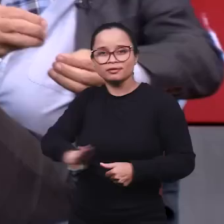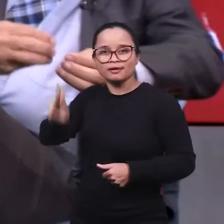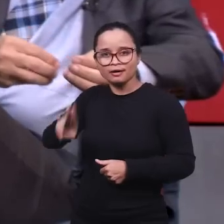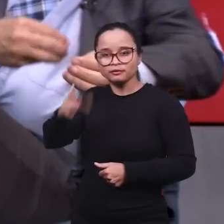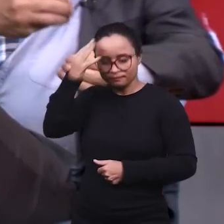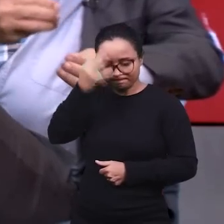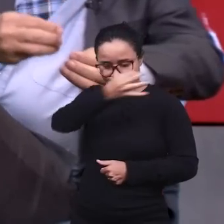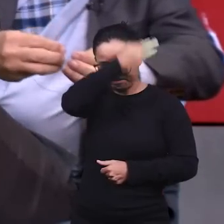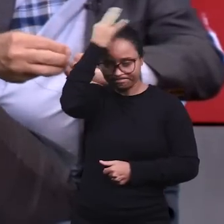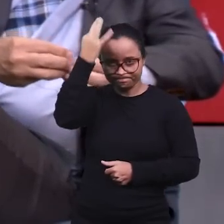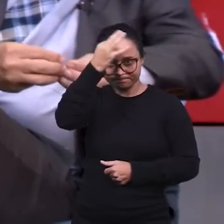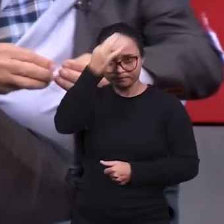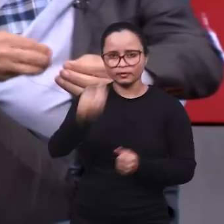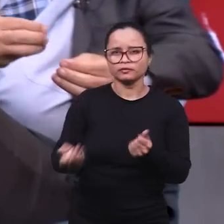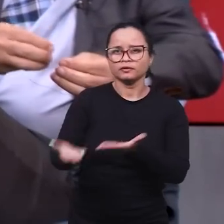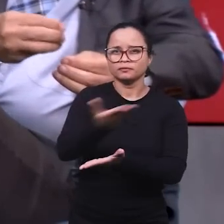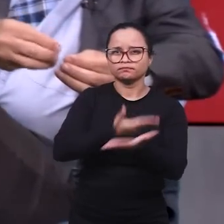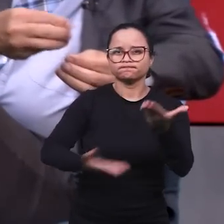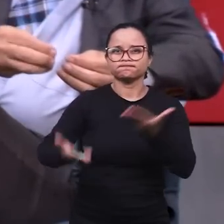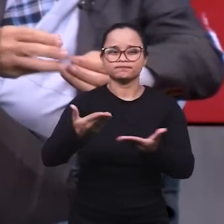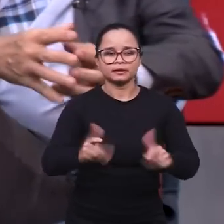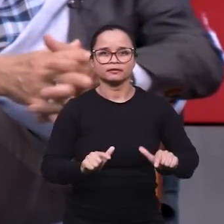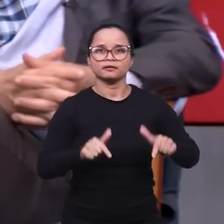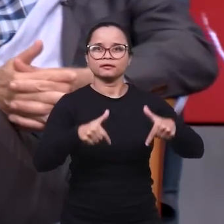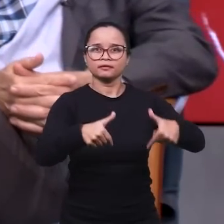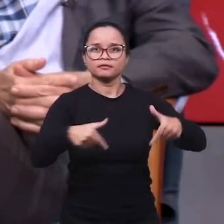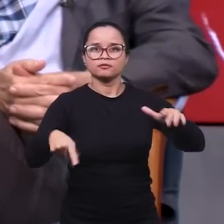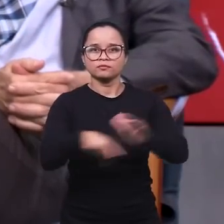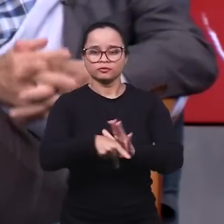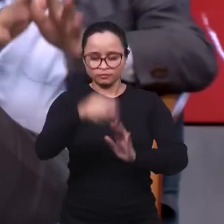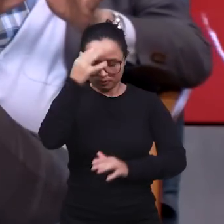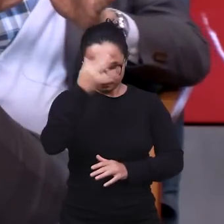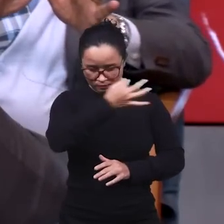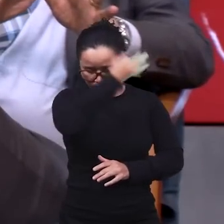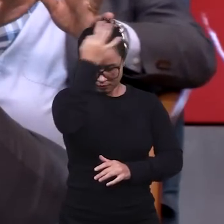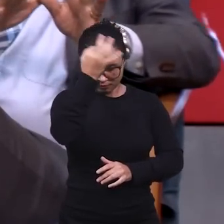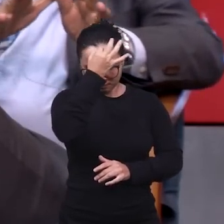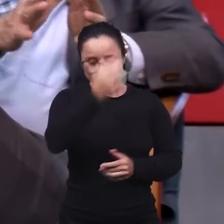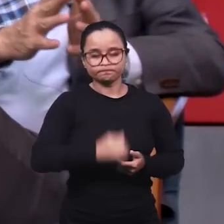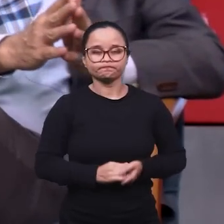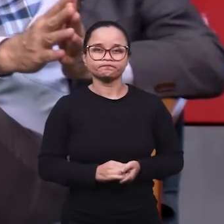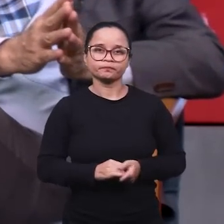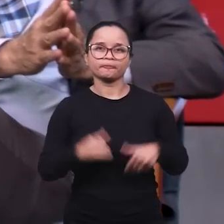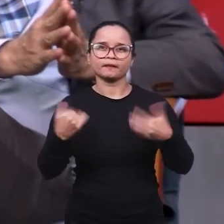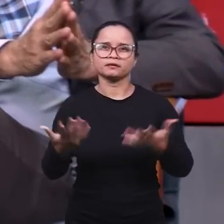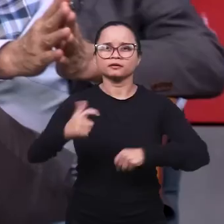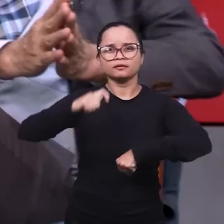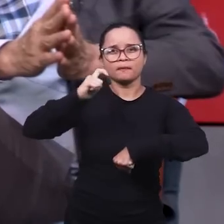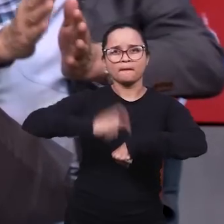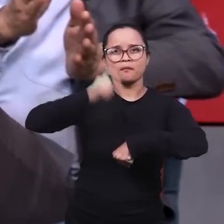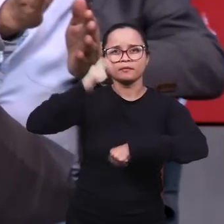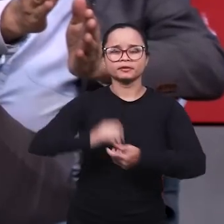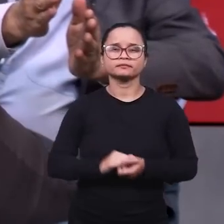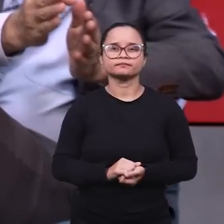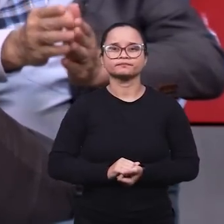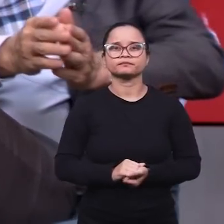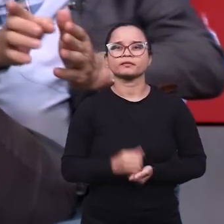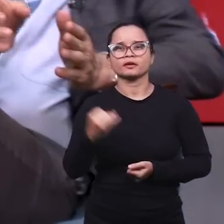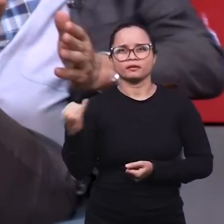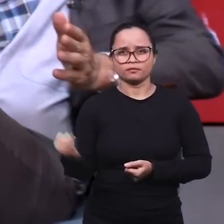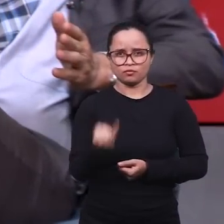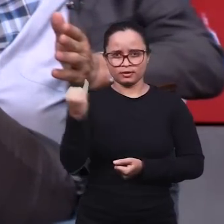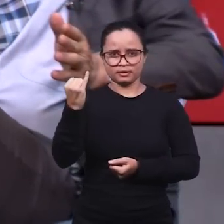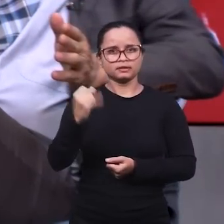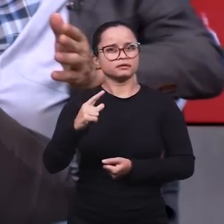Quando você faz parte dessa operação do Espírito Santo. Aí nesse caso, e é muito